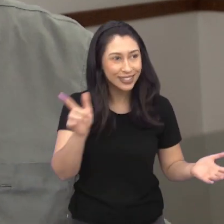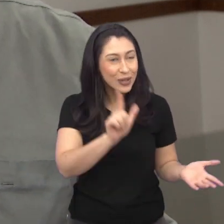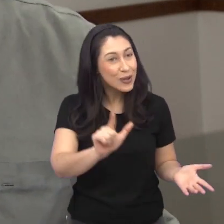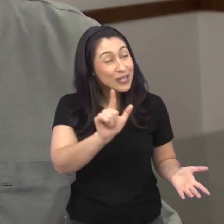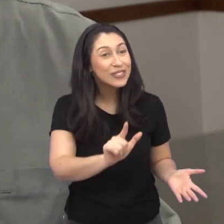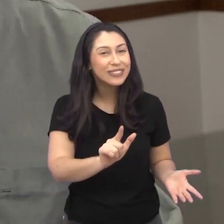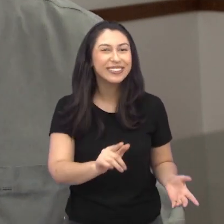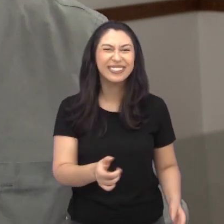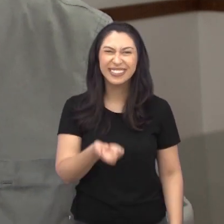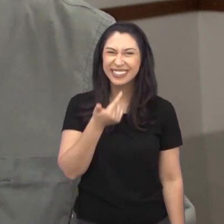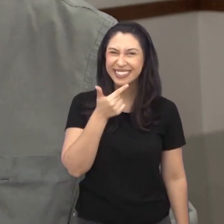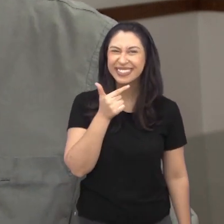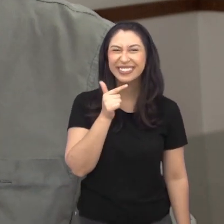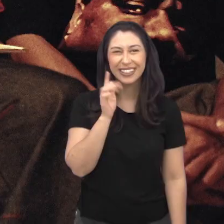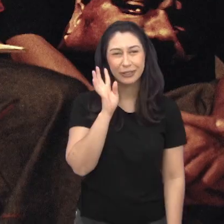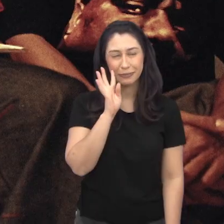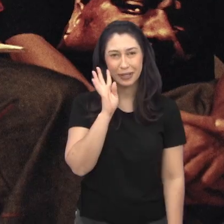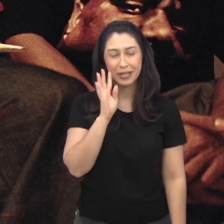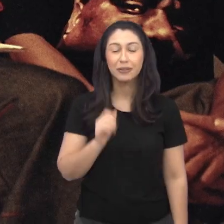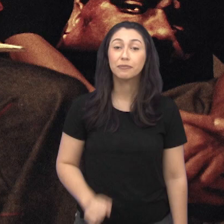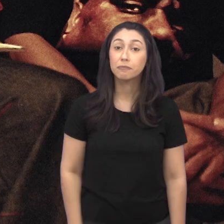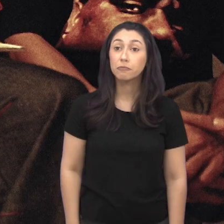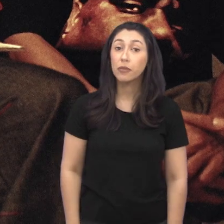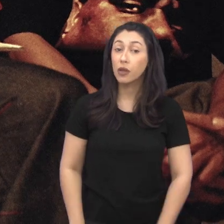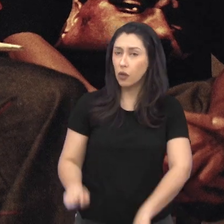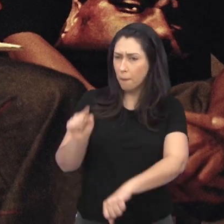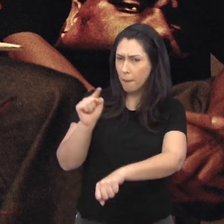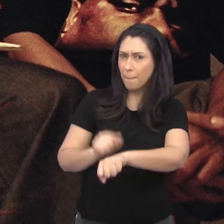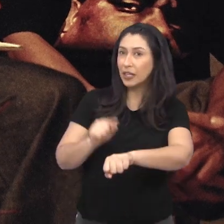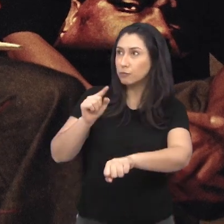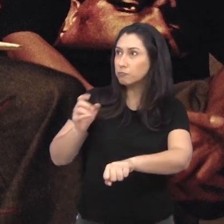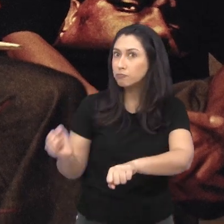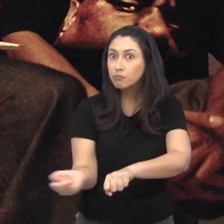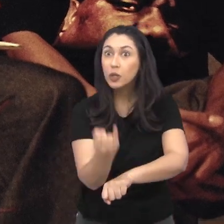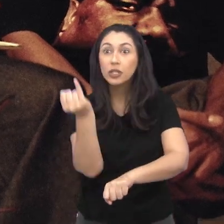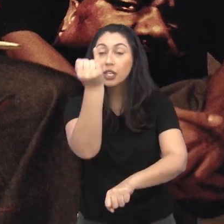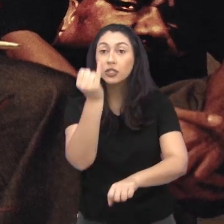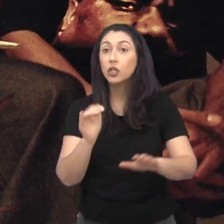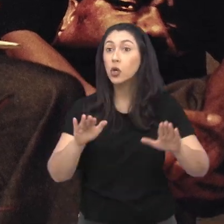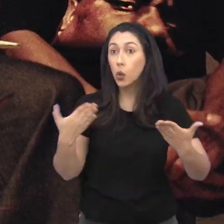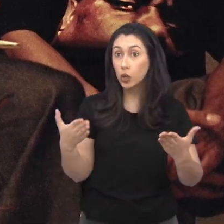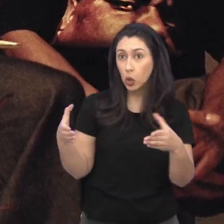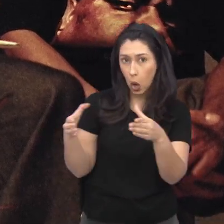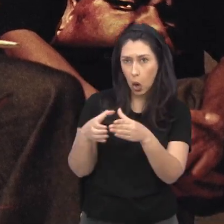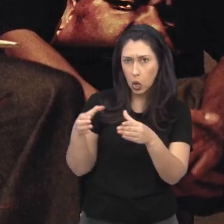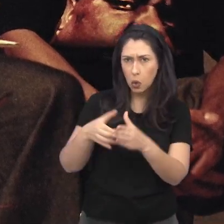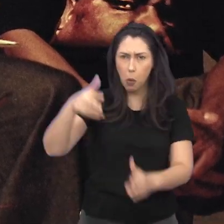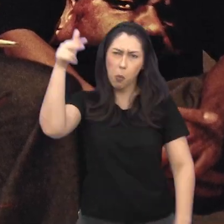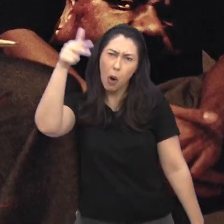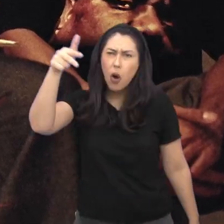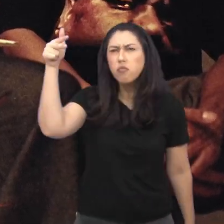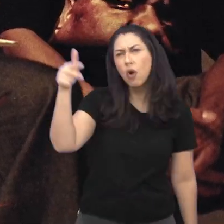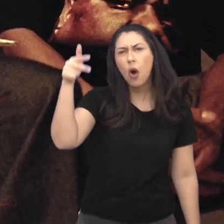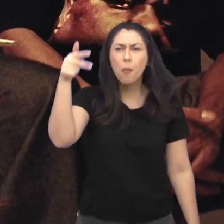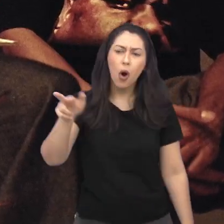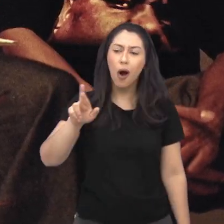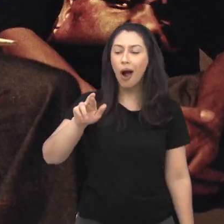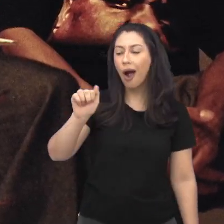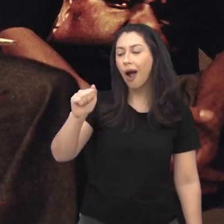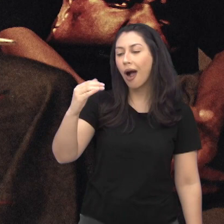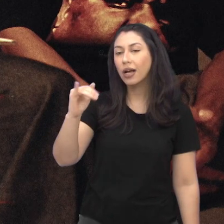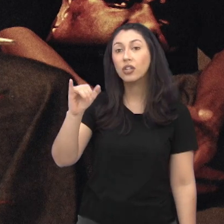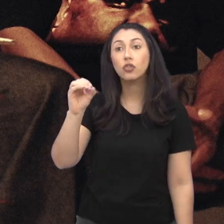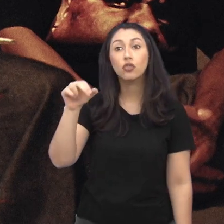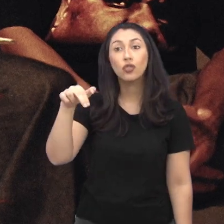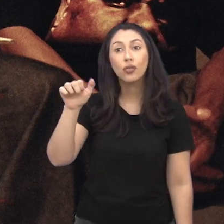Foi engraçado, foi bem legal. O momento que foi destaque pra mim foi quando o Racionais chegou em São José. Porque chegou 2